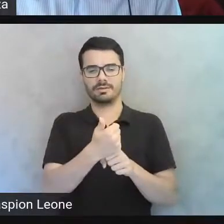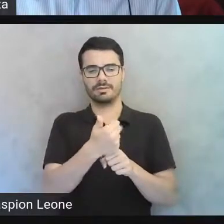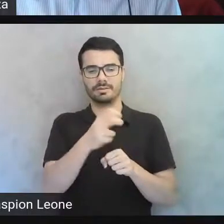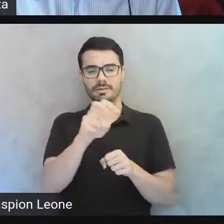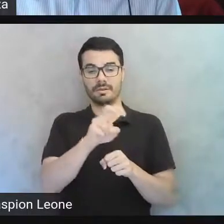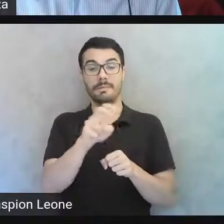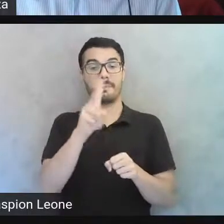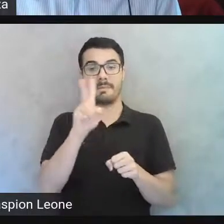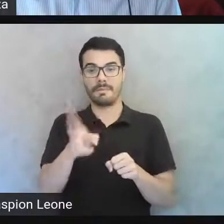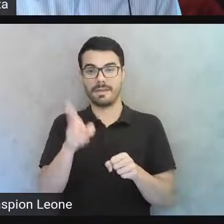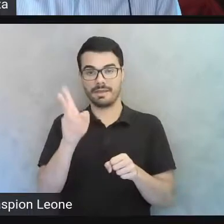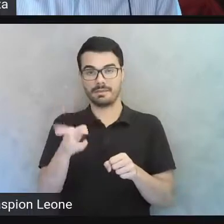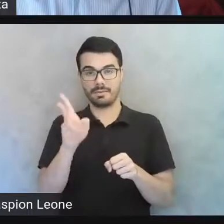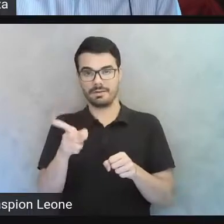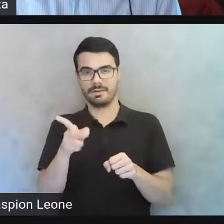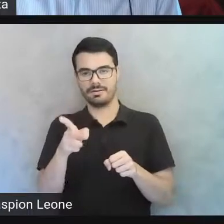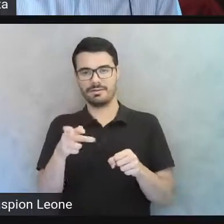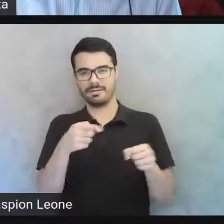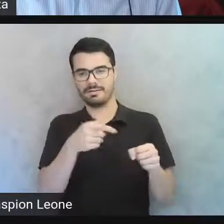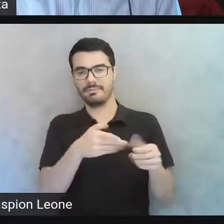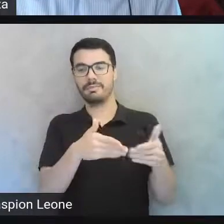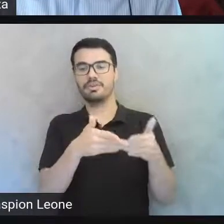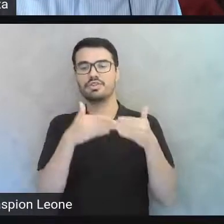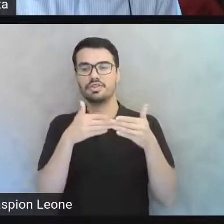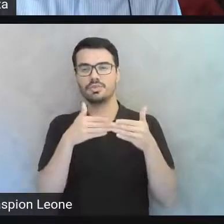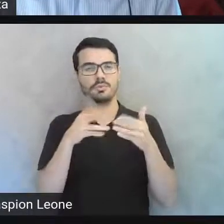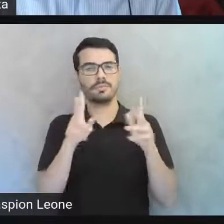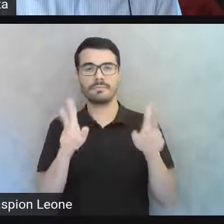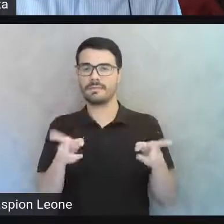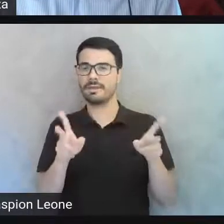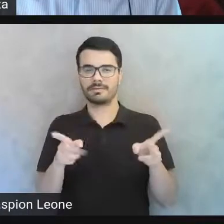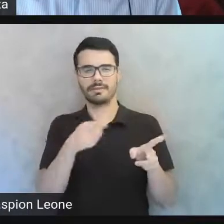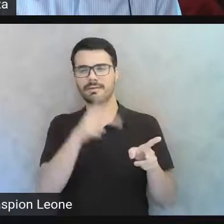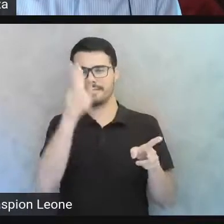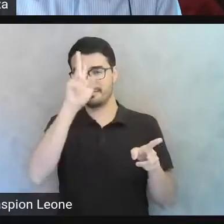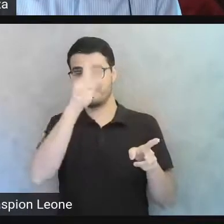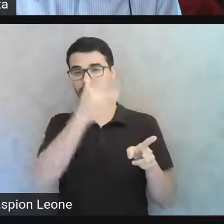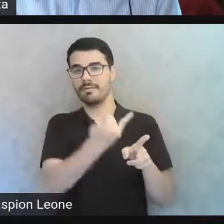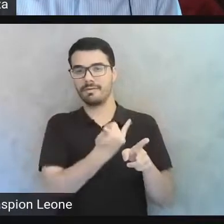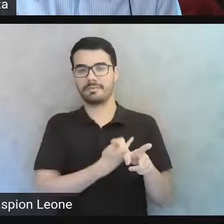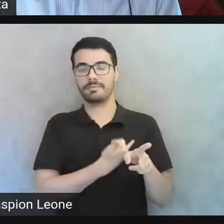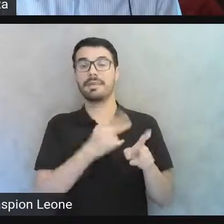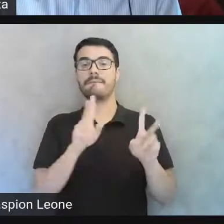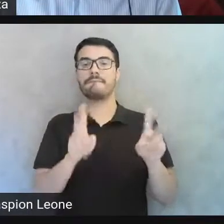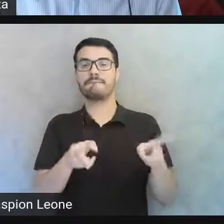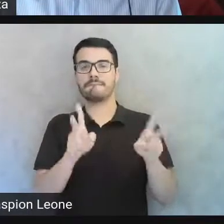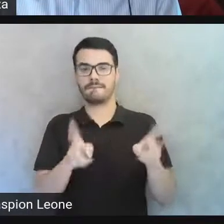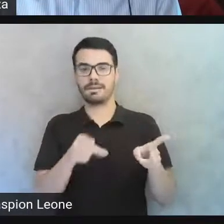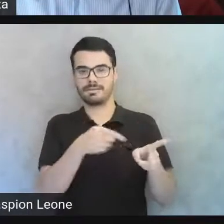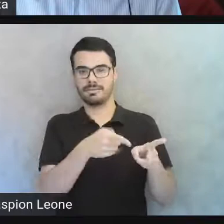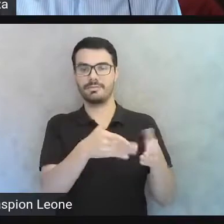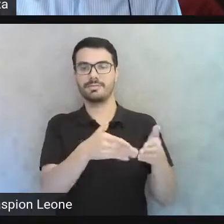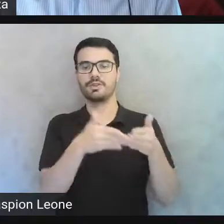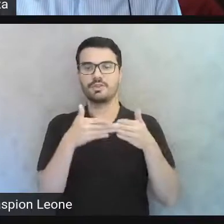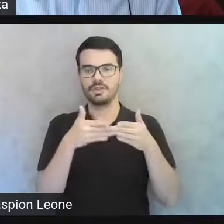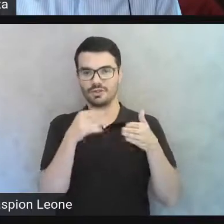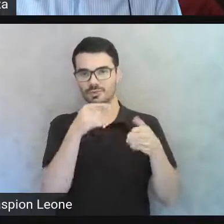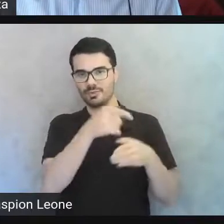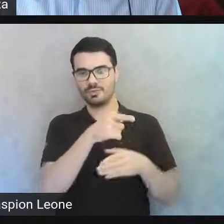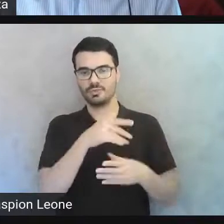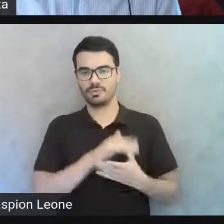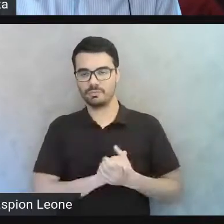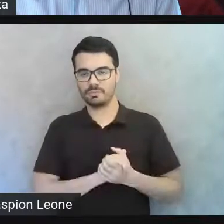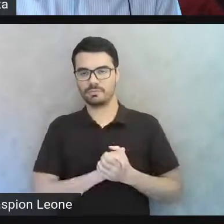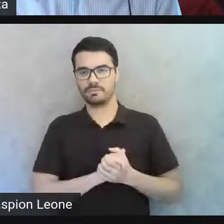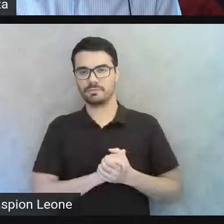petição, que eu nem lembro mais quem foi o autor, mas lembro dessa informação. A mesma petição que pediu a